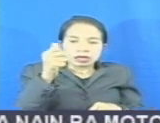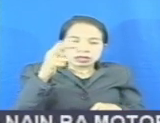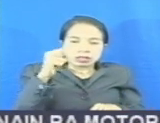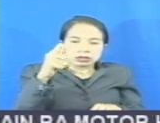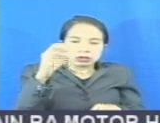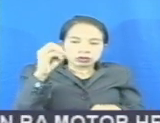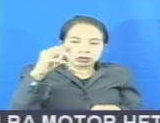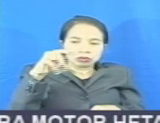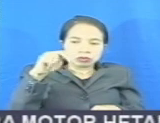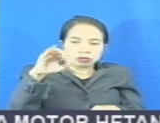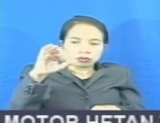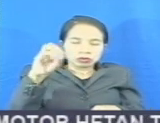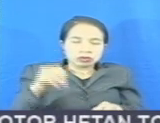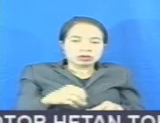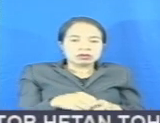minutos badaruak. Ita acompanha hamutuk.